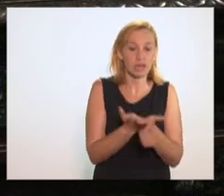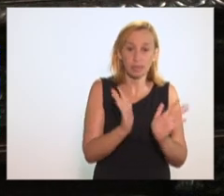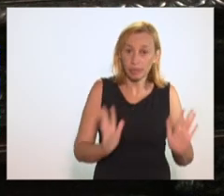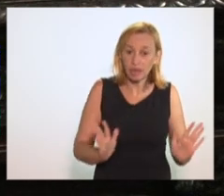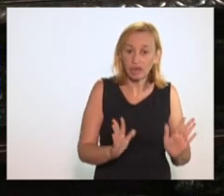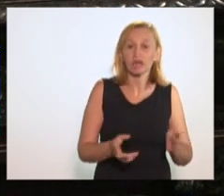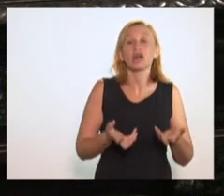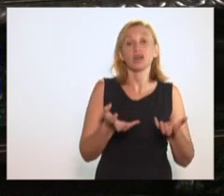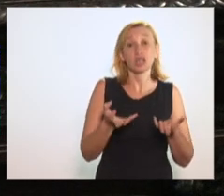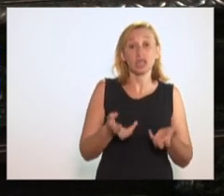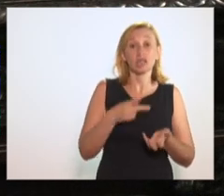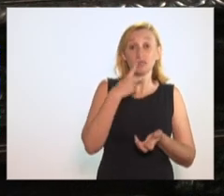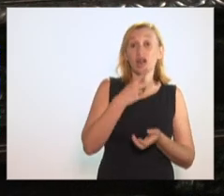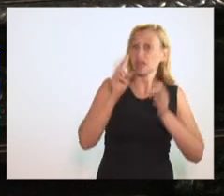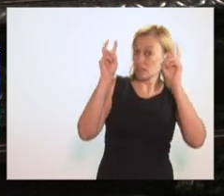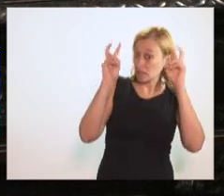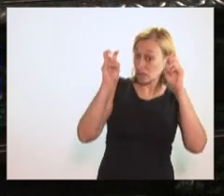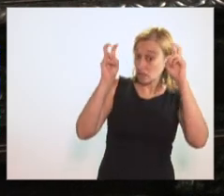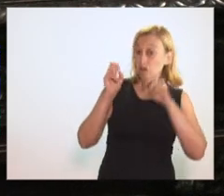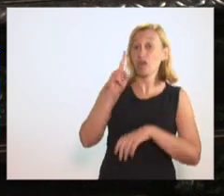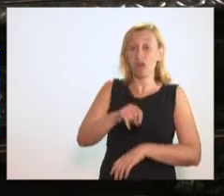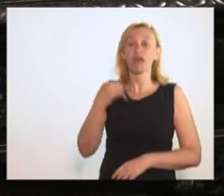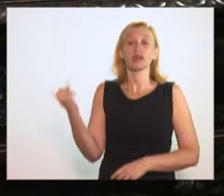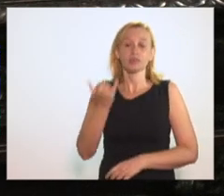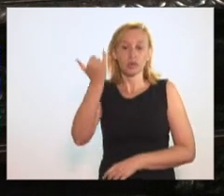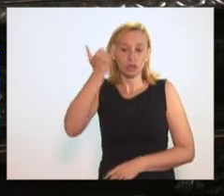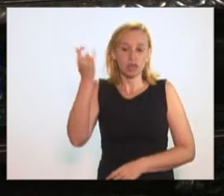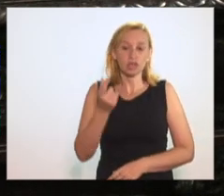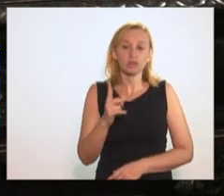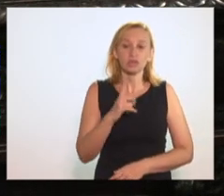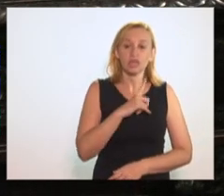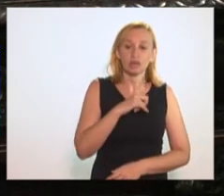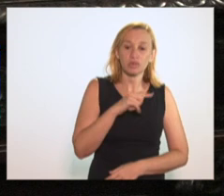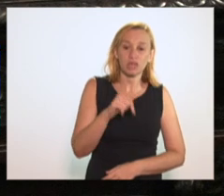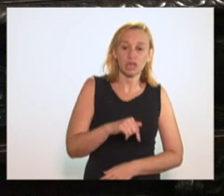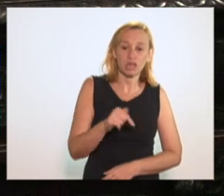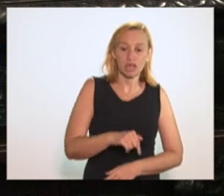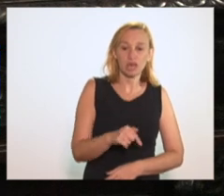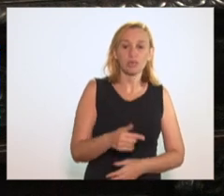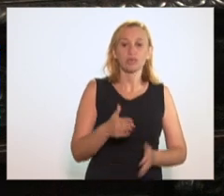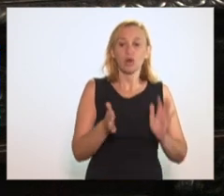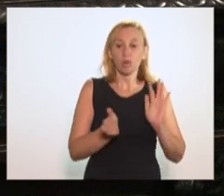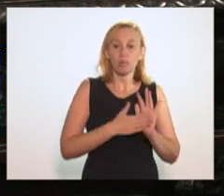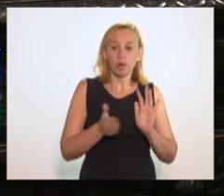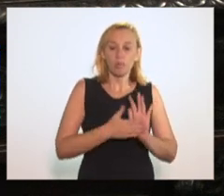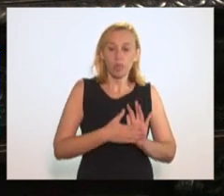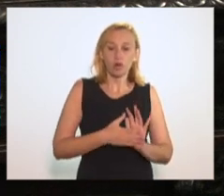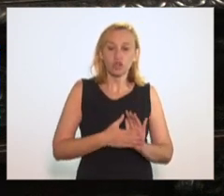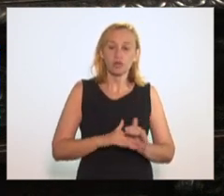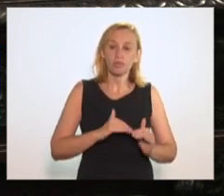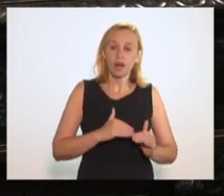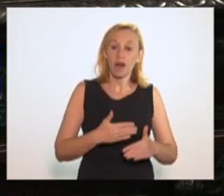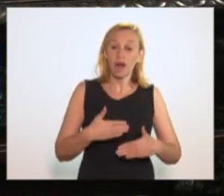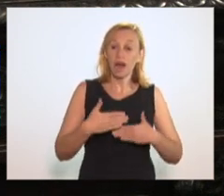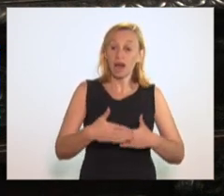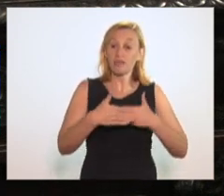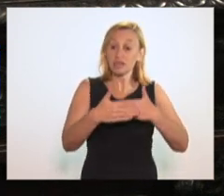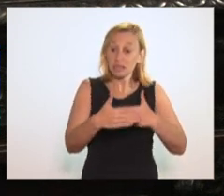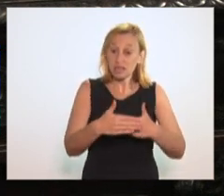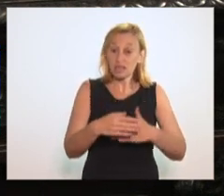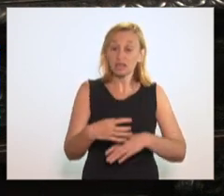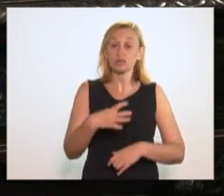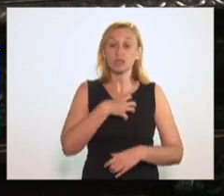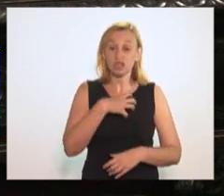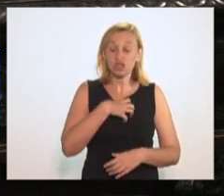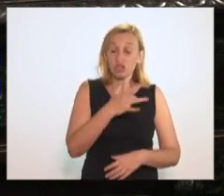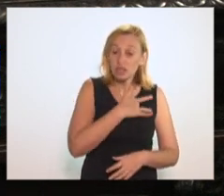questão que eu queria trazer, é muito importante nós termos aqui uma proposta para avançar na questão da